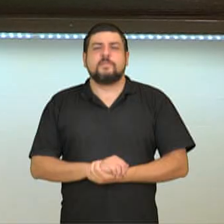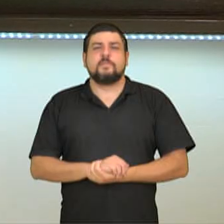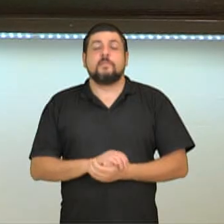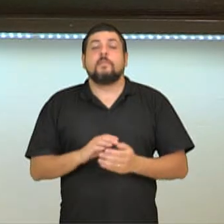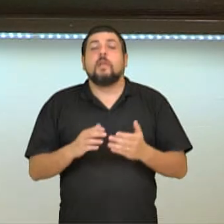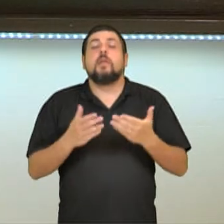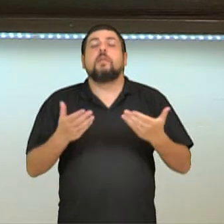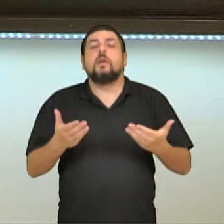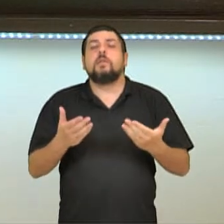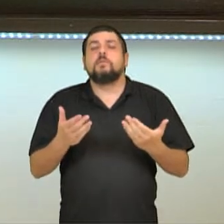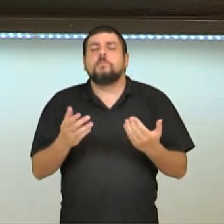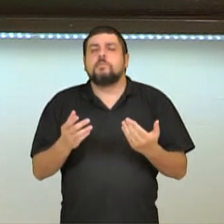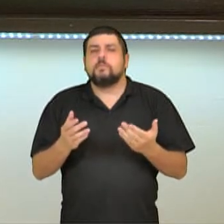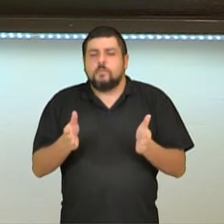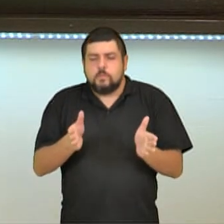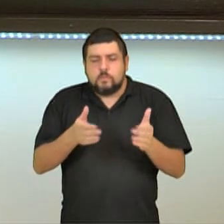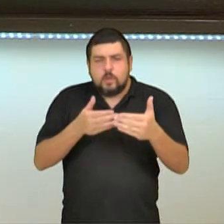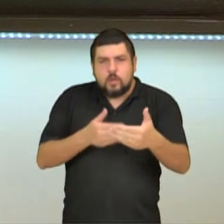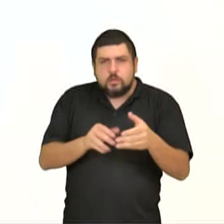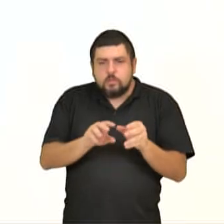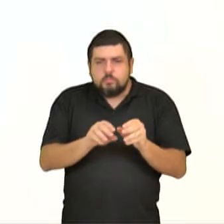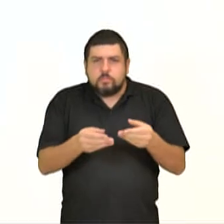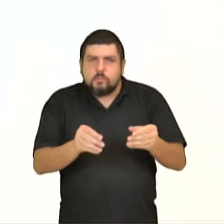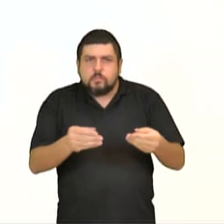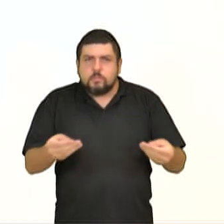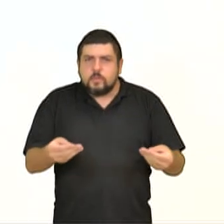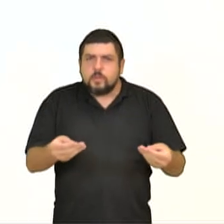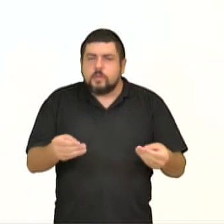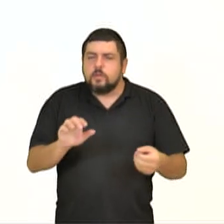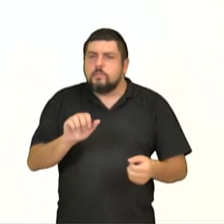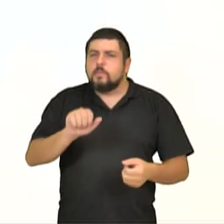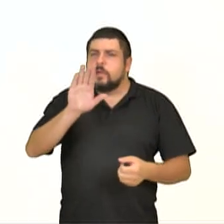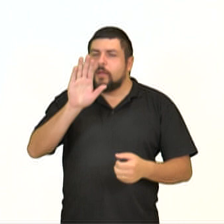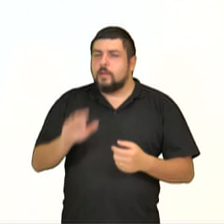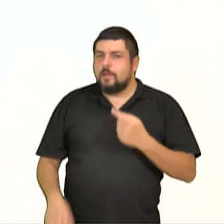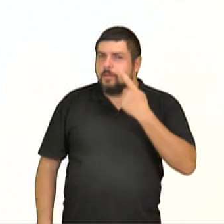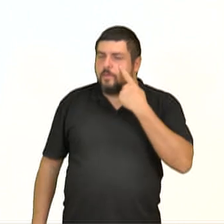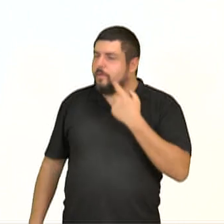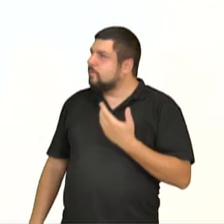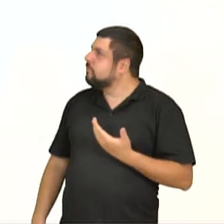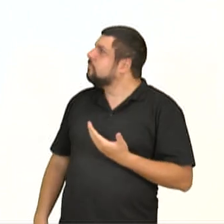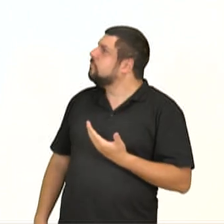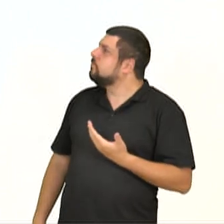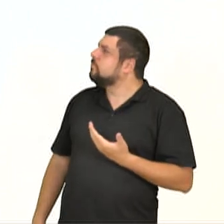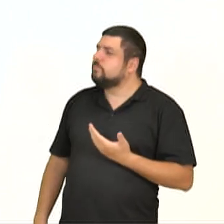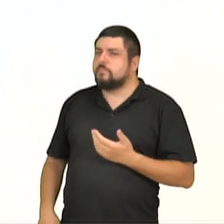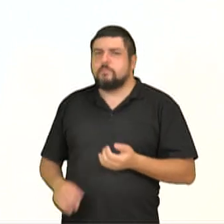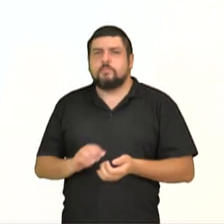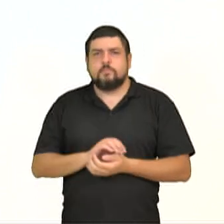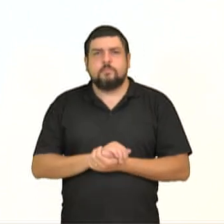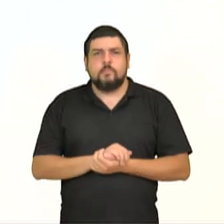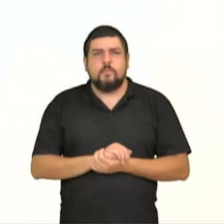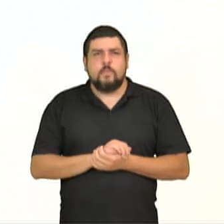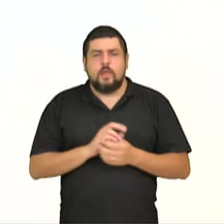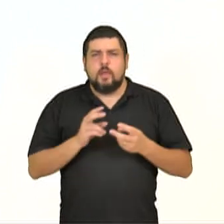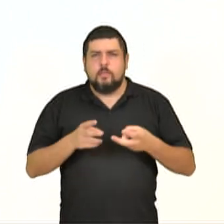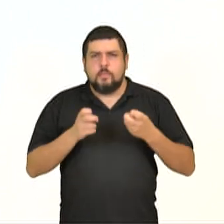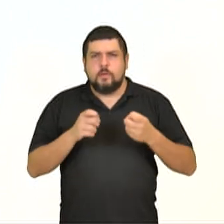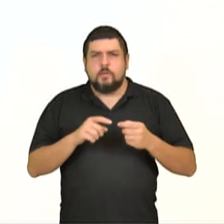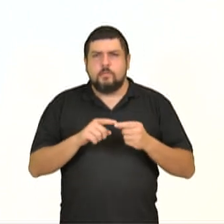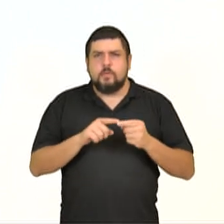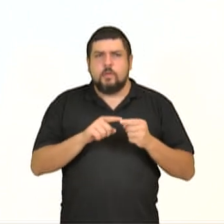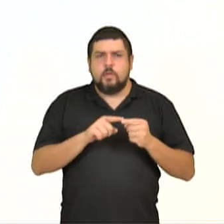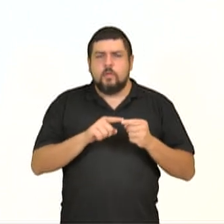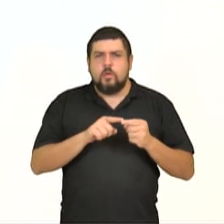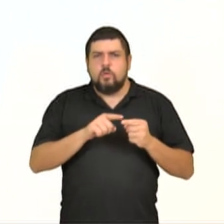E aí, qual forma ficou mais parecida? Bom, essa daqui. Por que será que essa daqui não é? Ó? Porque se eu montar, vai me